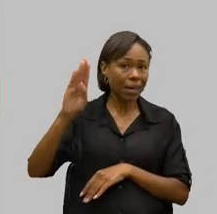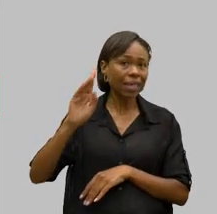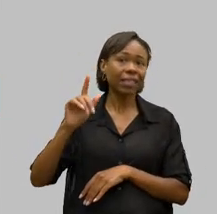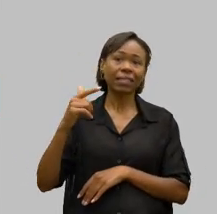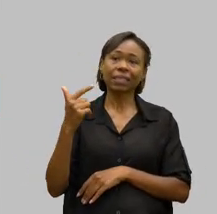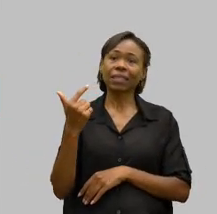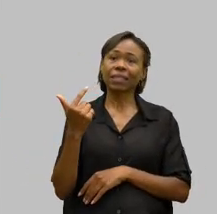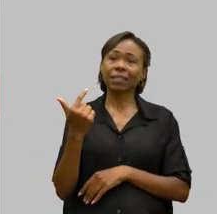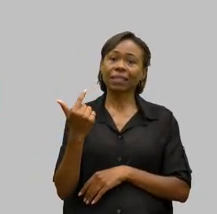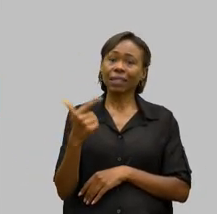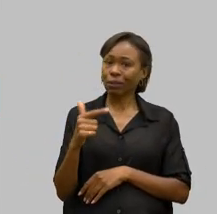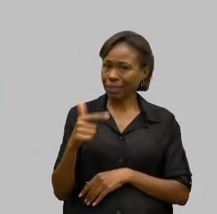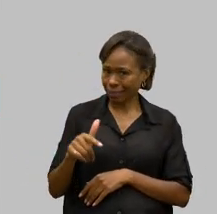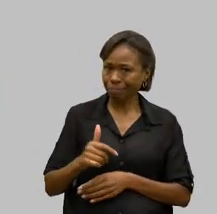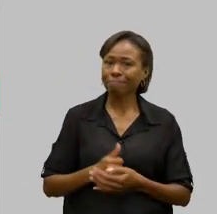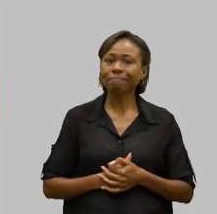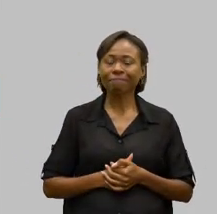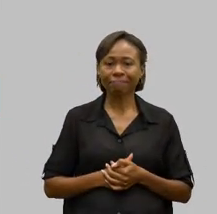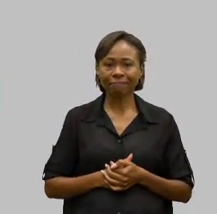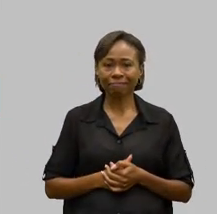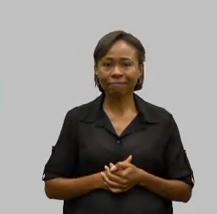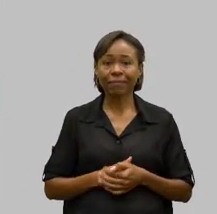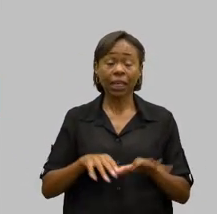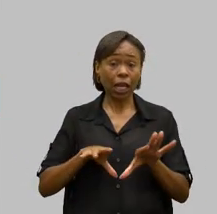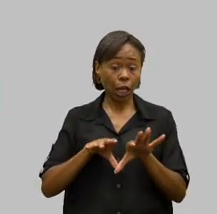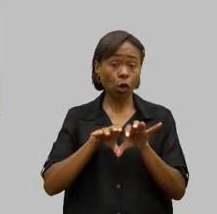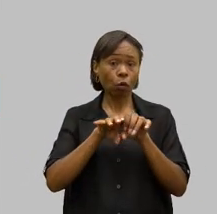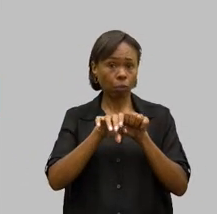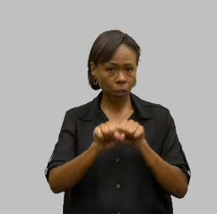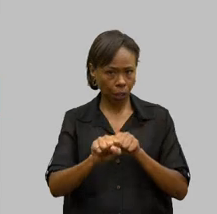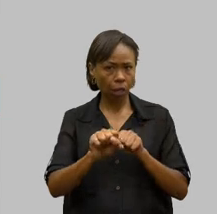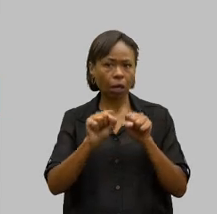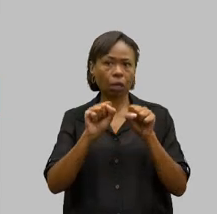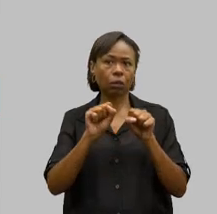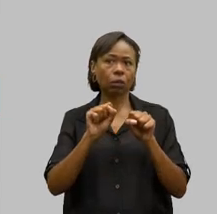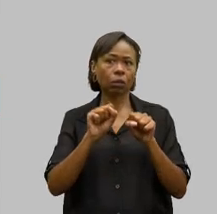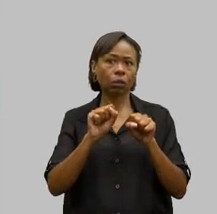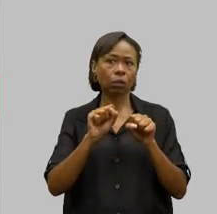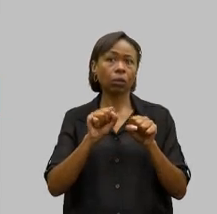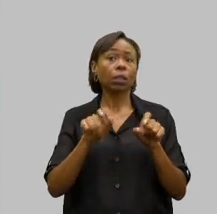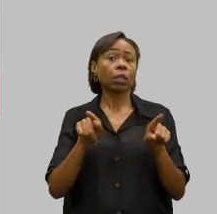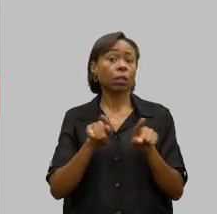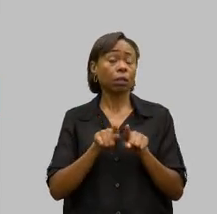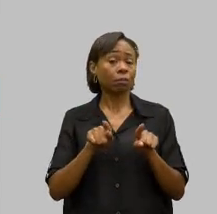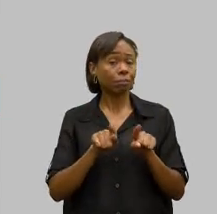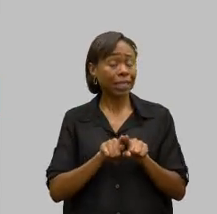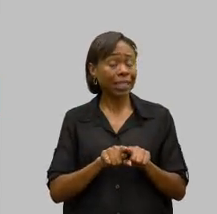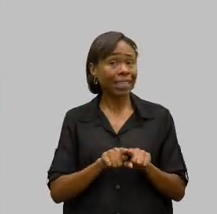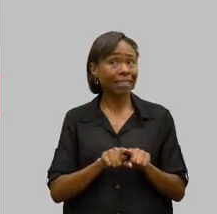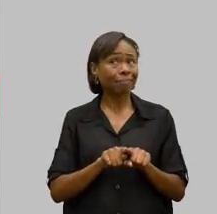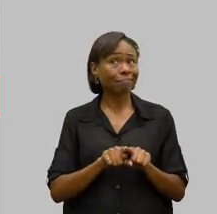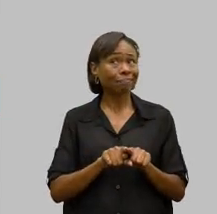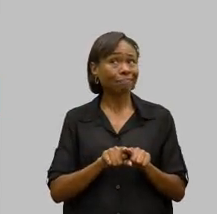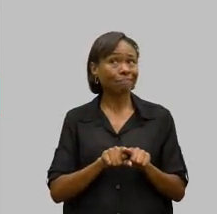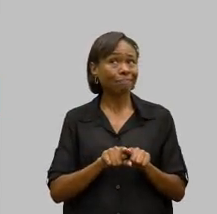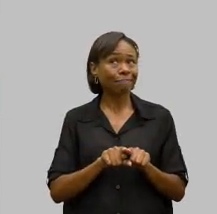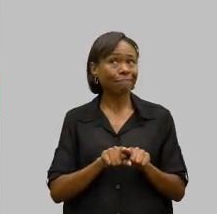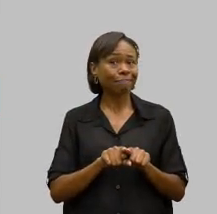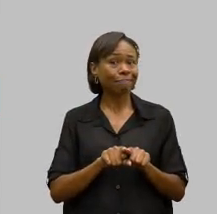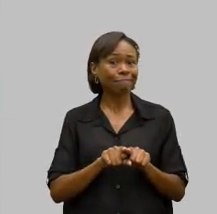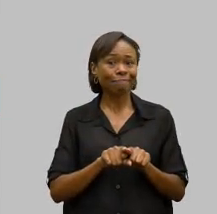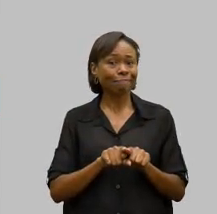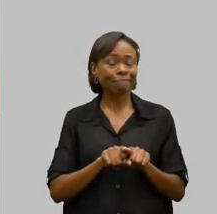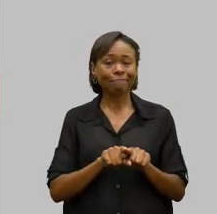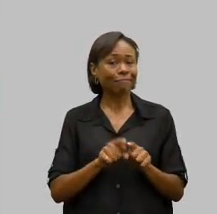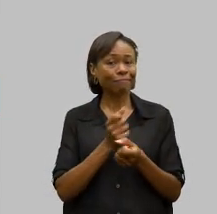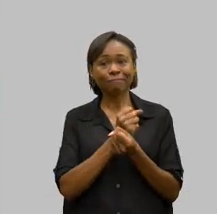emprego. E essa formação dela a impede também de ocupar uma outra atividade na área, tipo técnica